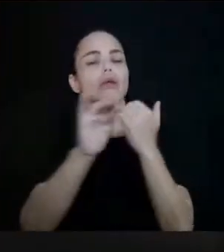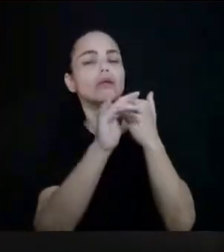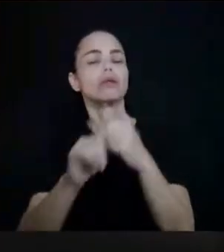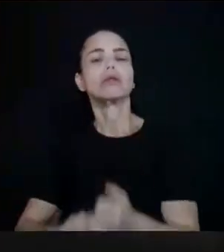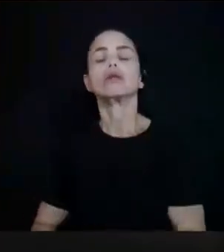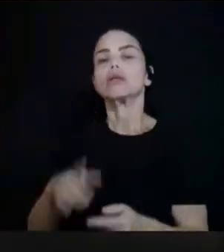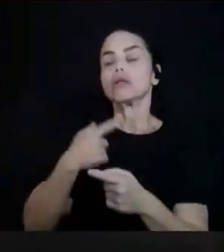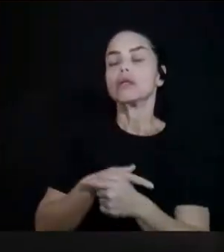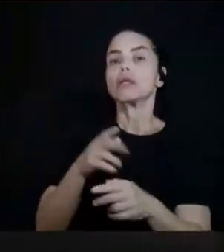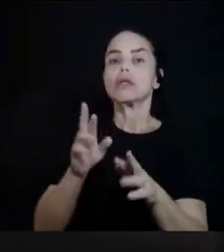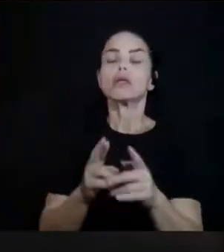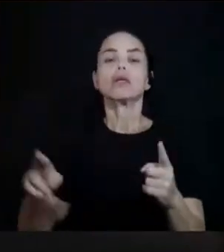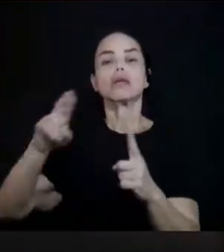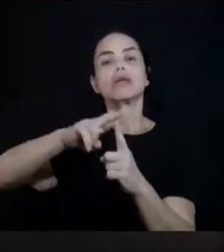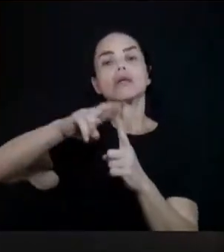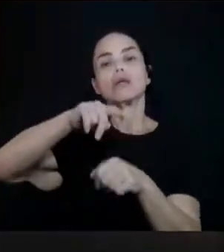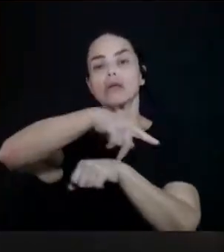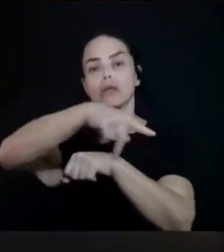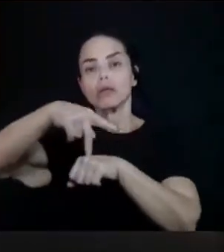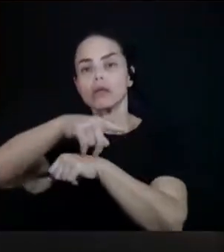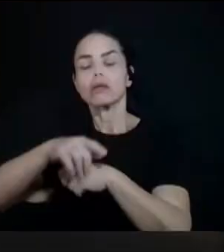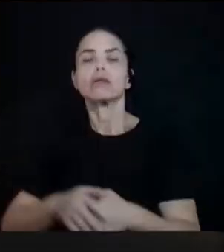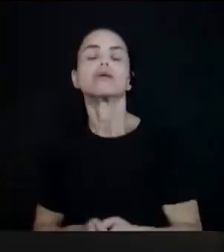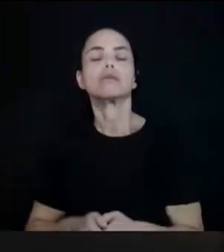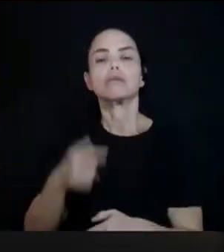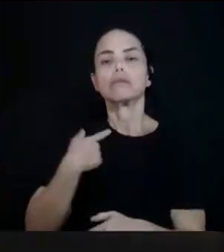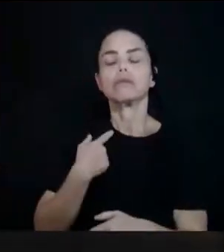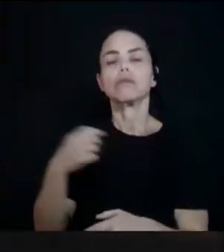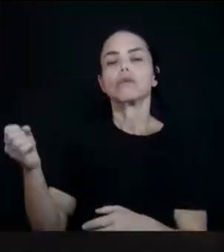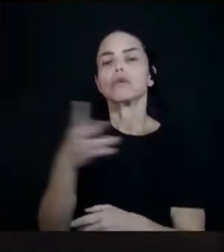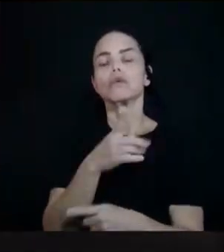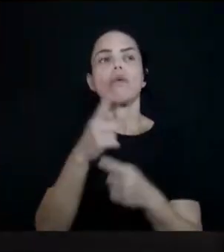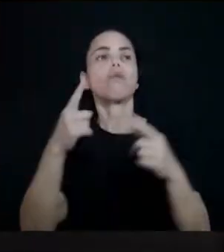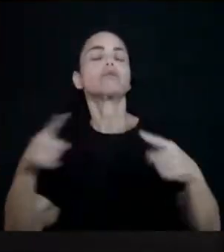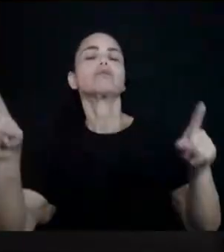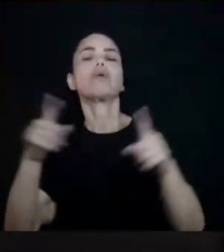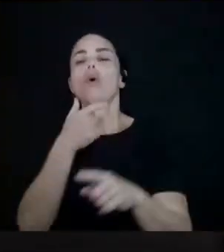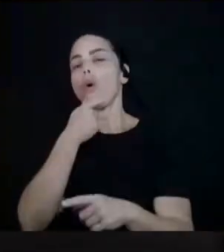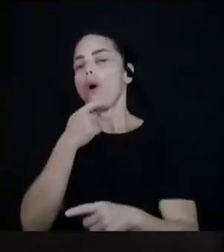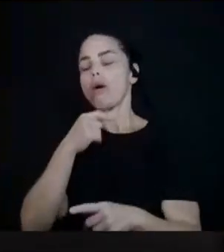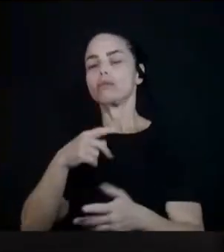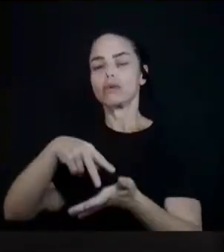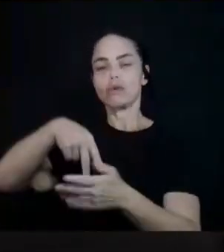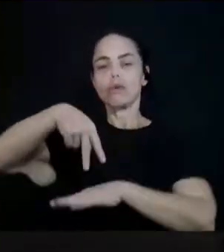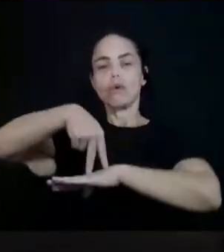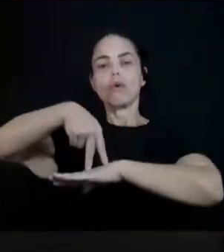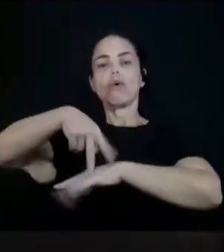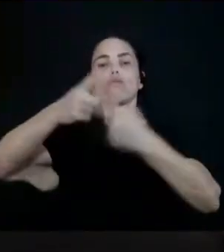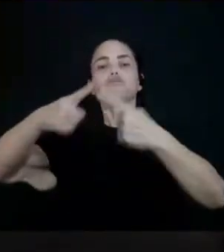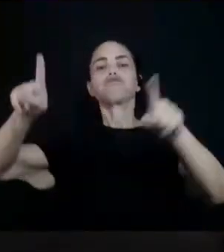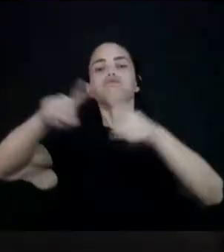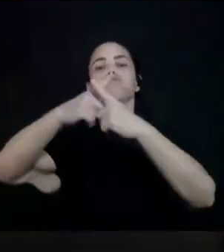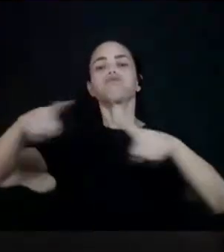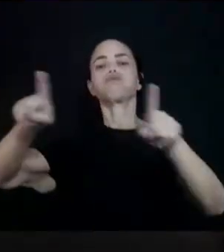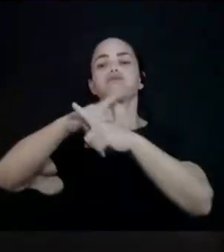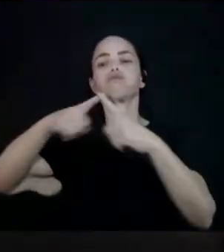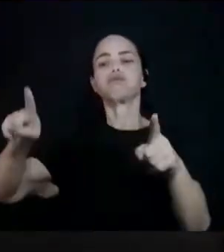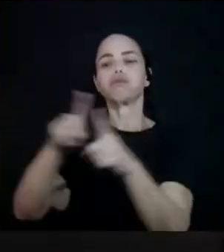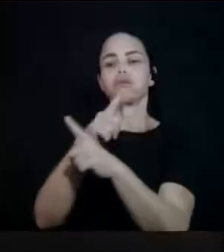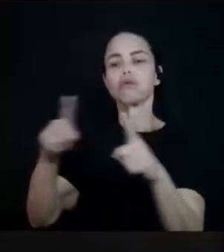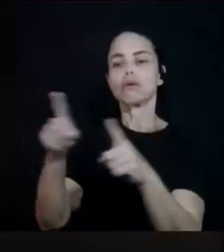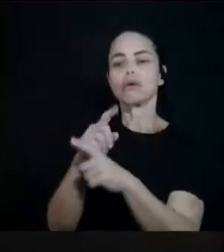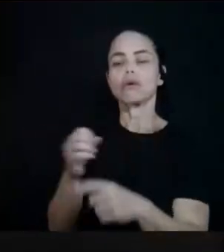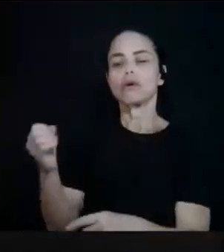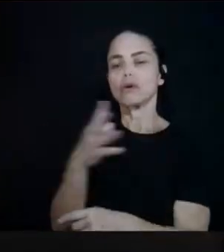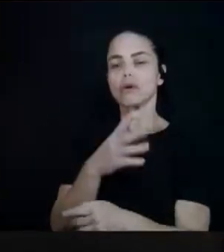referência no país, e a chegada do novo maestro, o maestro Evandro Maté, sem dúvida é uma página nova que se abre